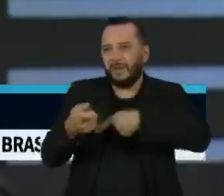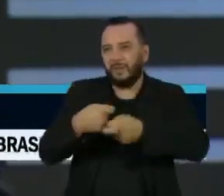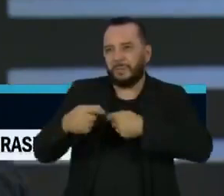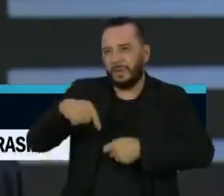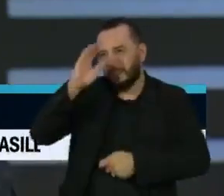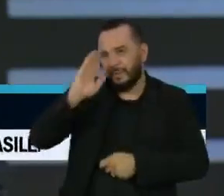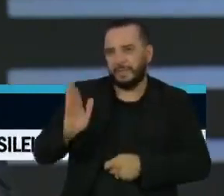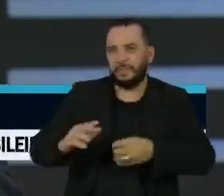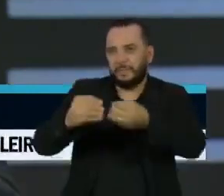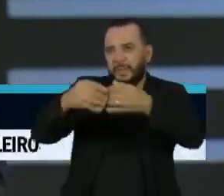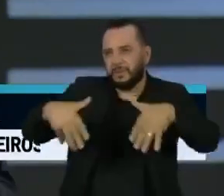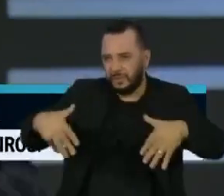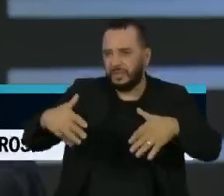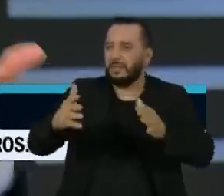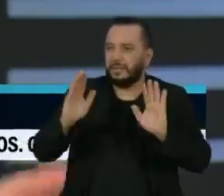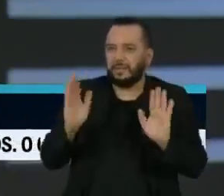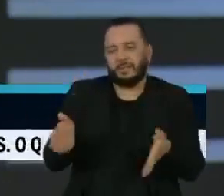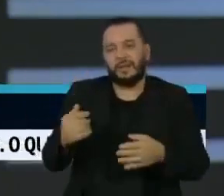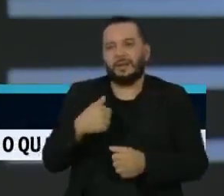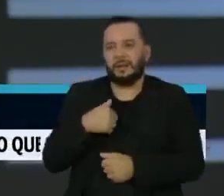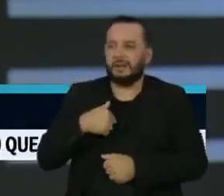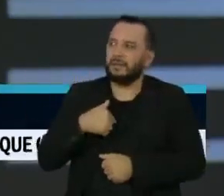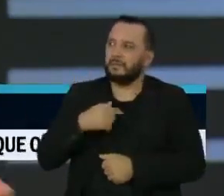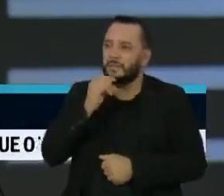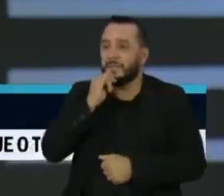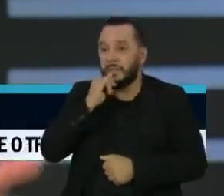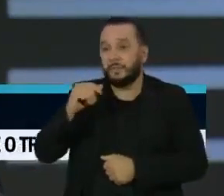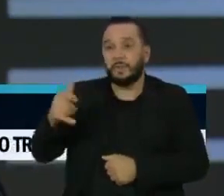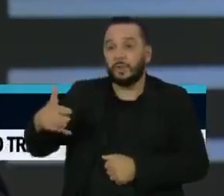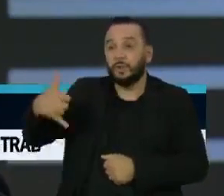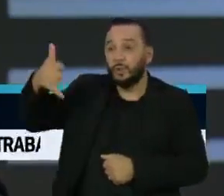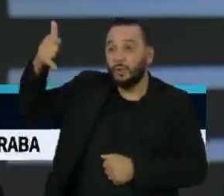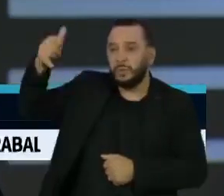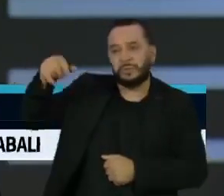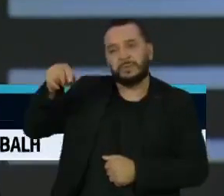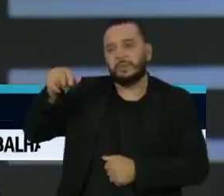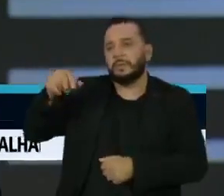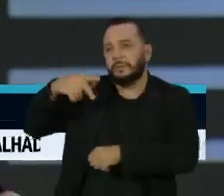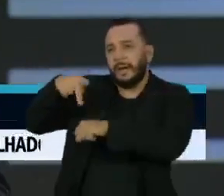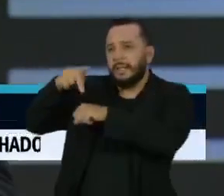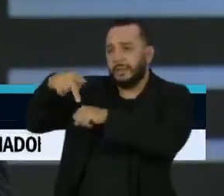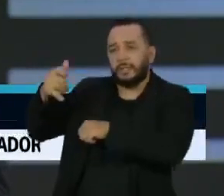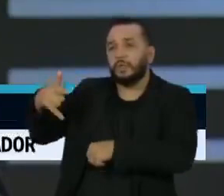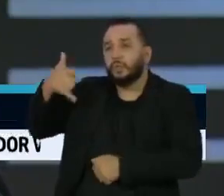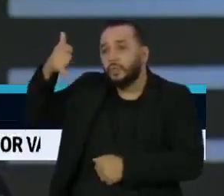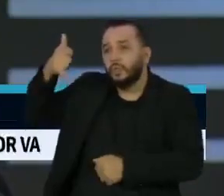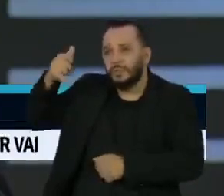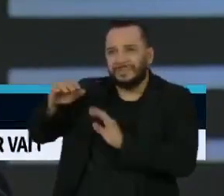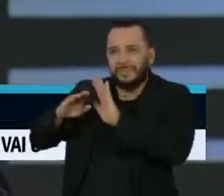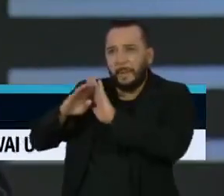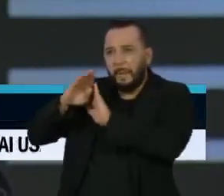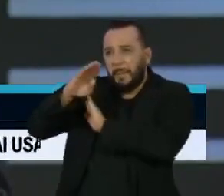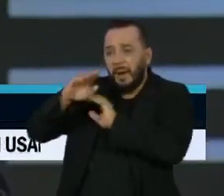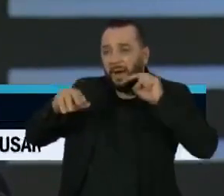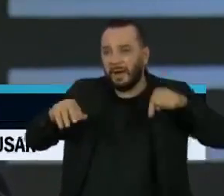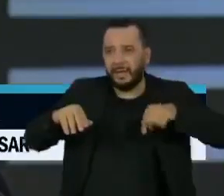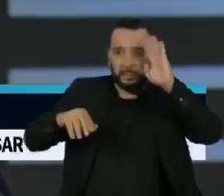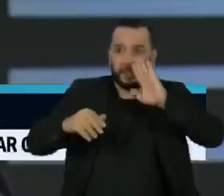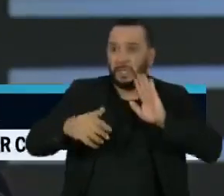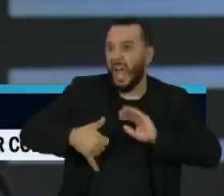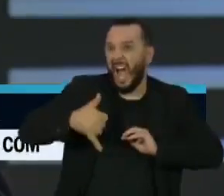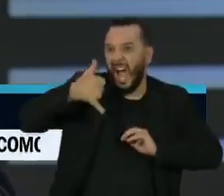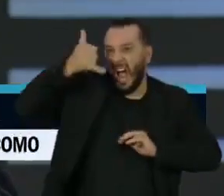país de crescimento de inflação e taxa de juros Pois é o juros também subiu no mundo mas não subiu do jeito que me no Brasil então sem não dá para achar